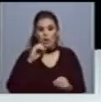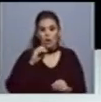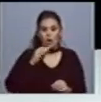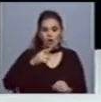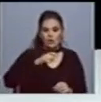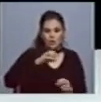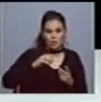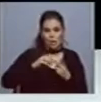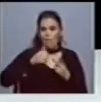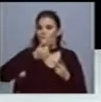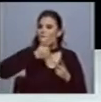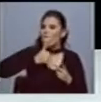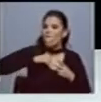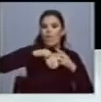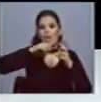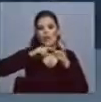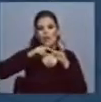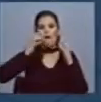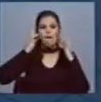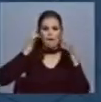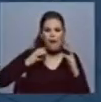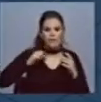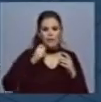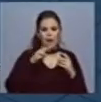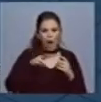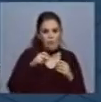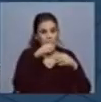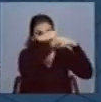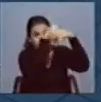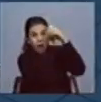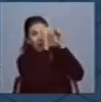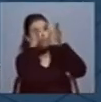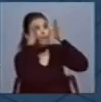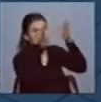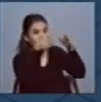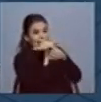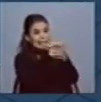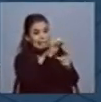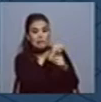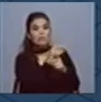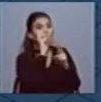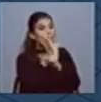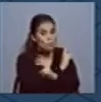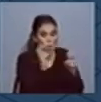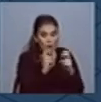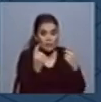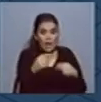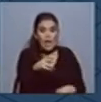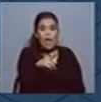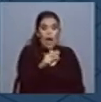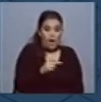infravermelho, ondas rádio, gama, olharam para ali e detectaram precisamente radiação em todos estes